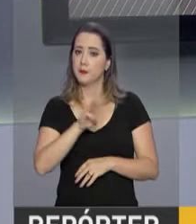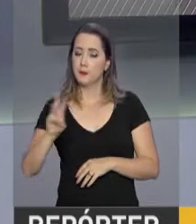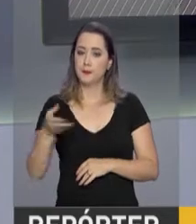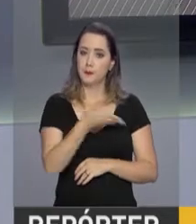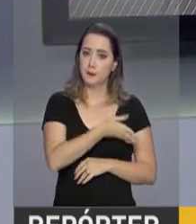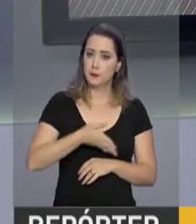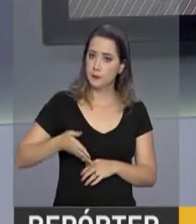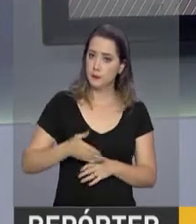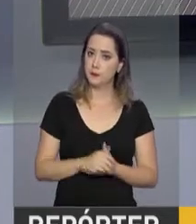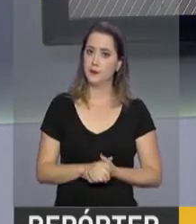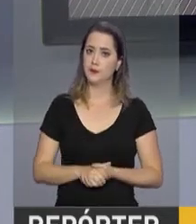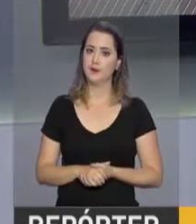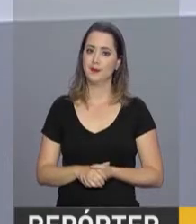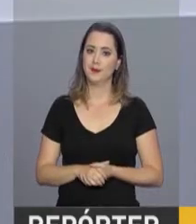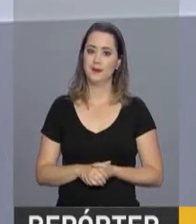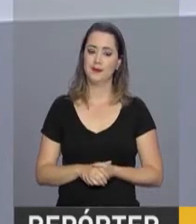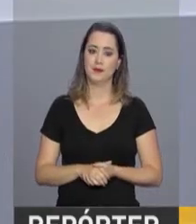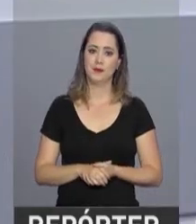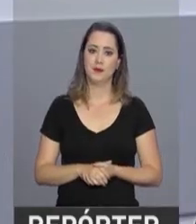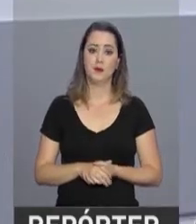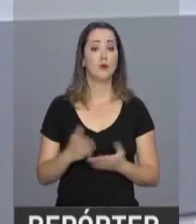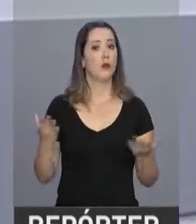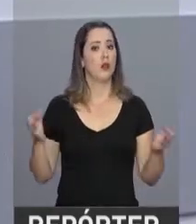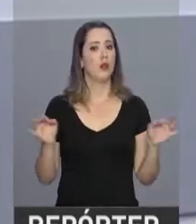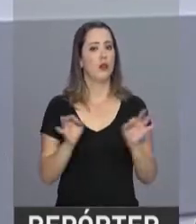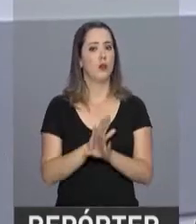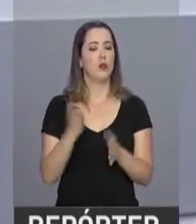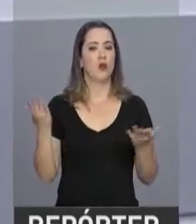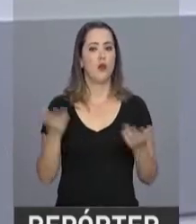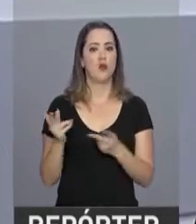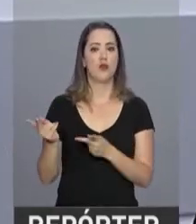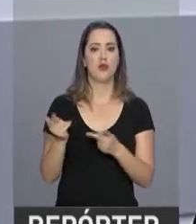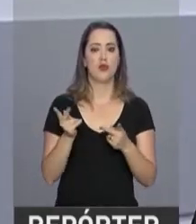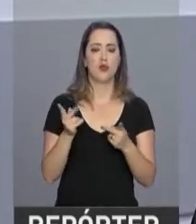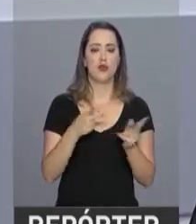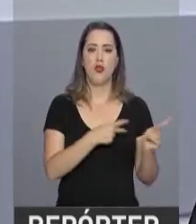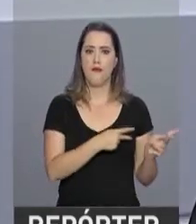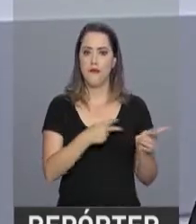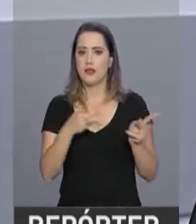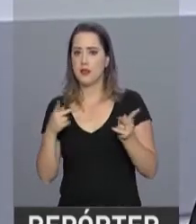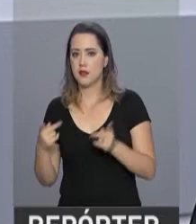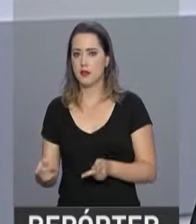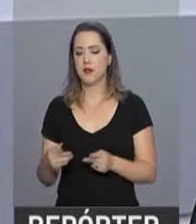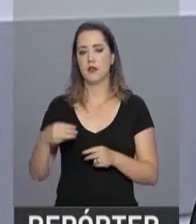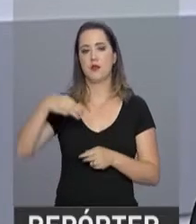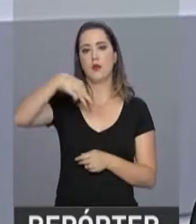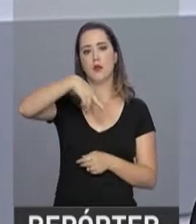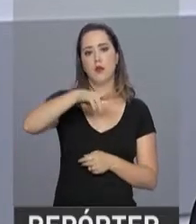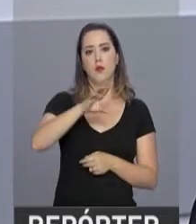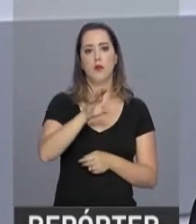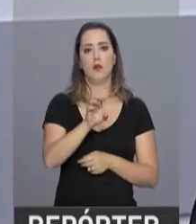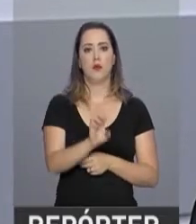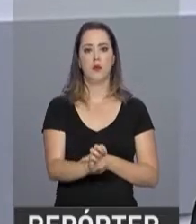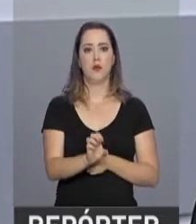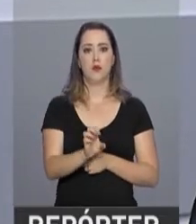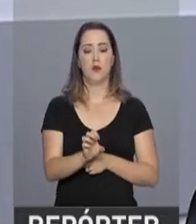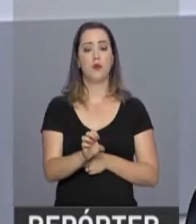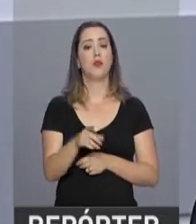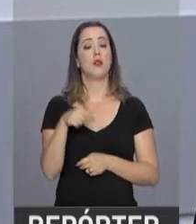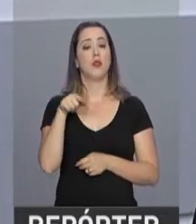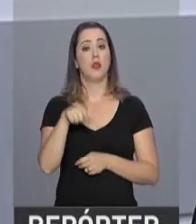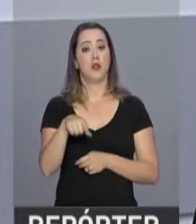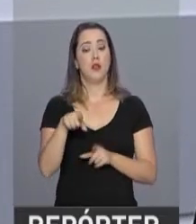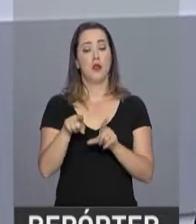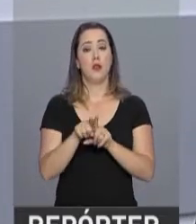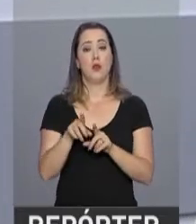enem.inep.gov.br terminou hoje a visita oficial do ministro das relações exteriores aloísio nunes ferreira a